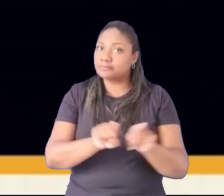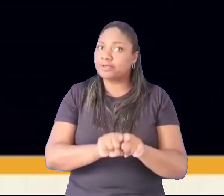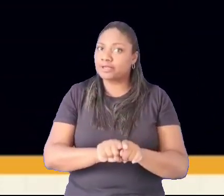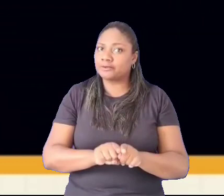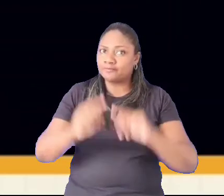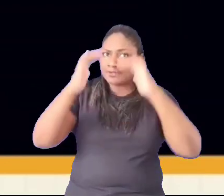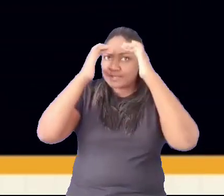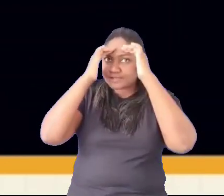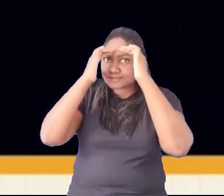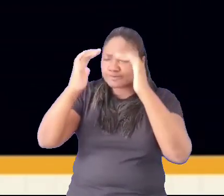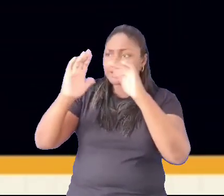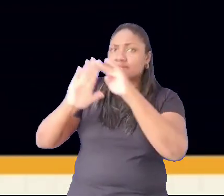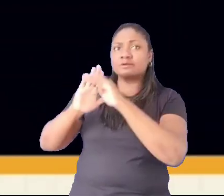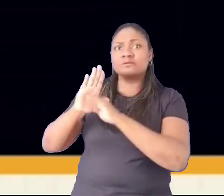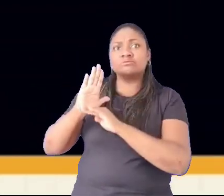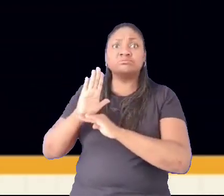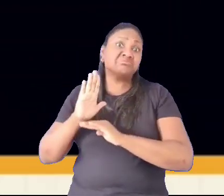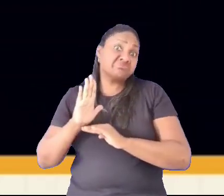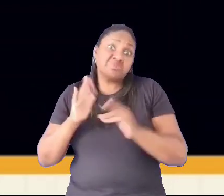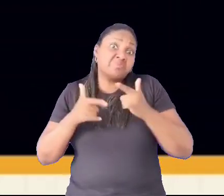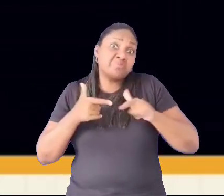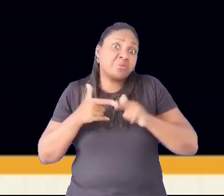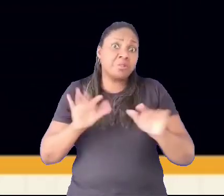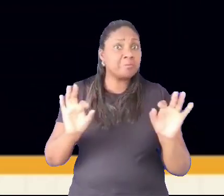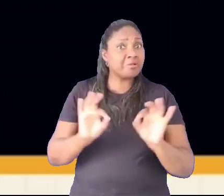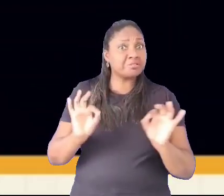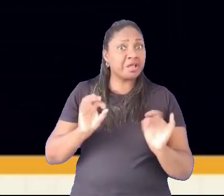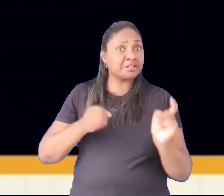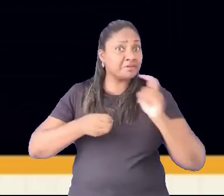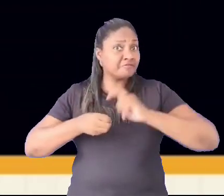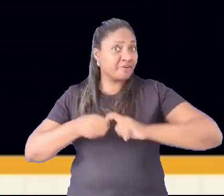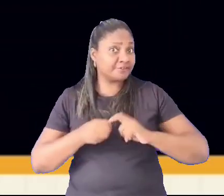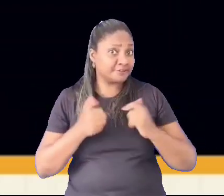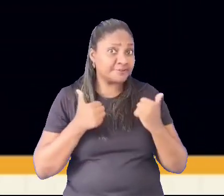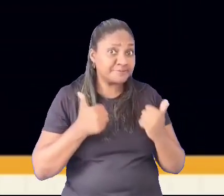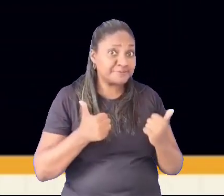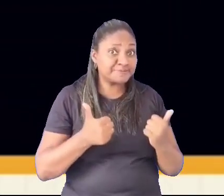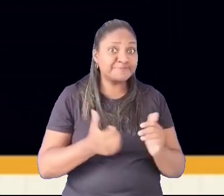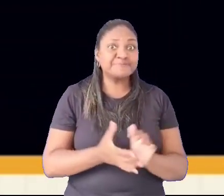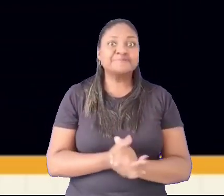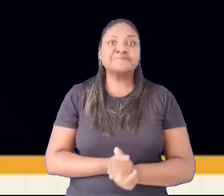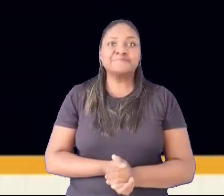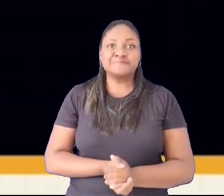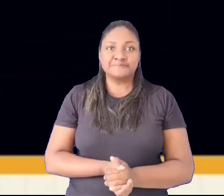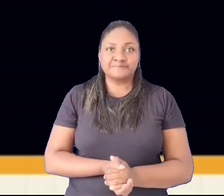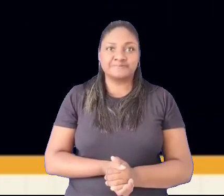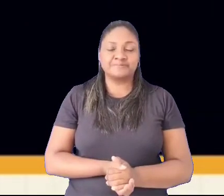gente conseguir respeitar tudo isso, a gente não vai ter problemas nesse retorno, tá bom?